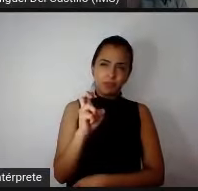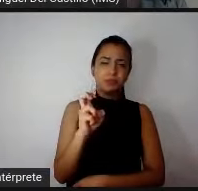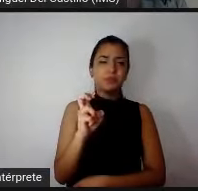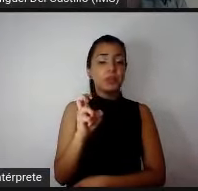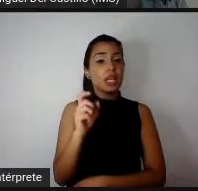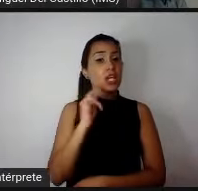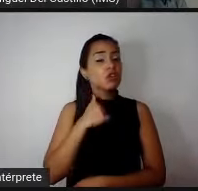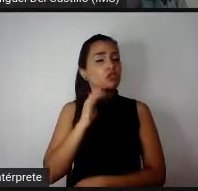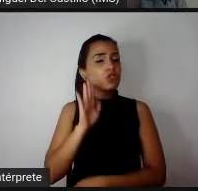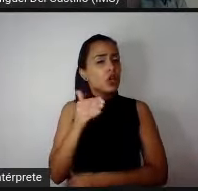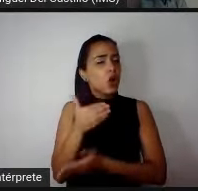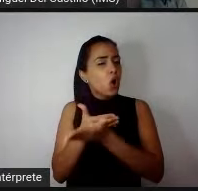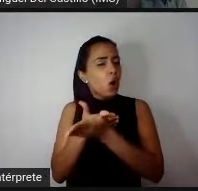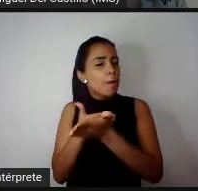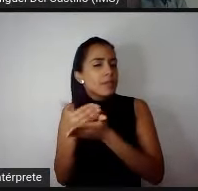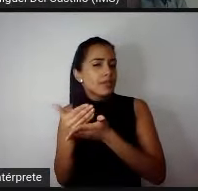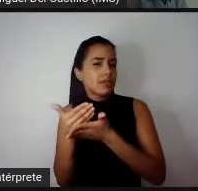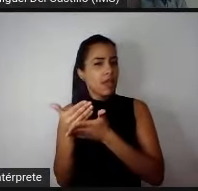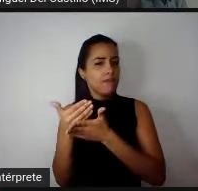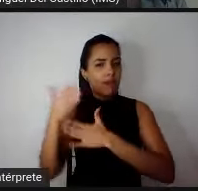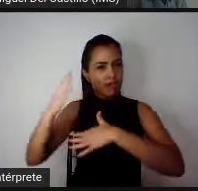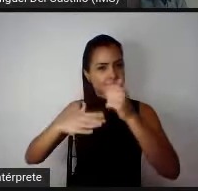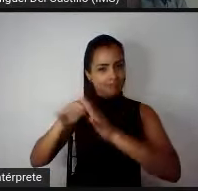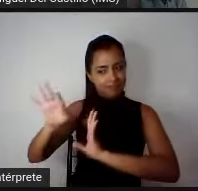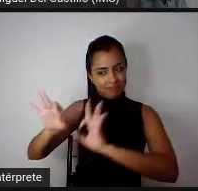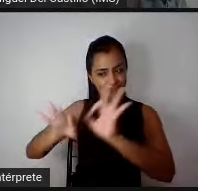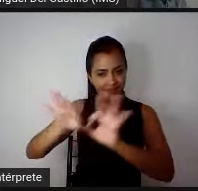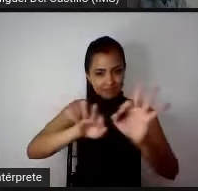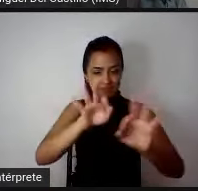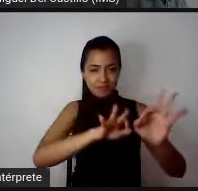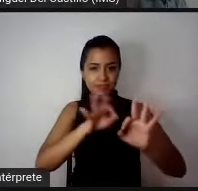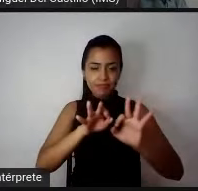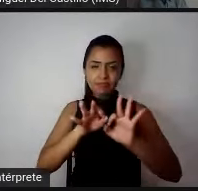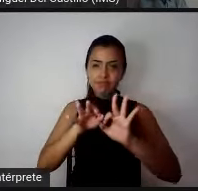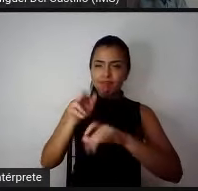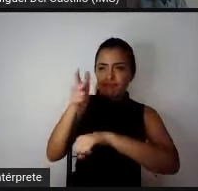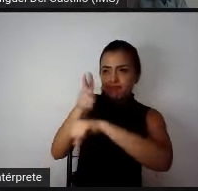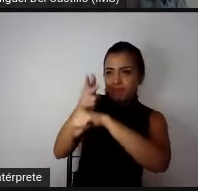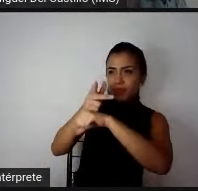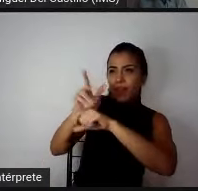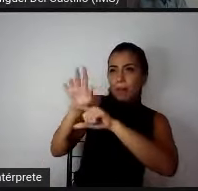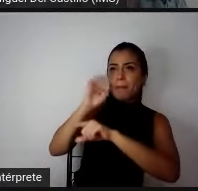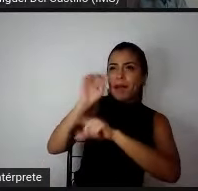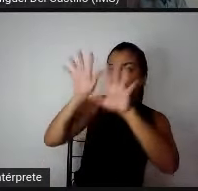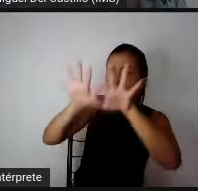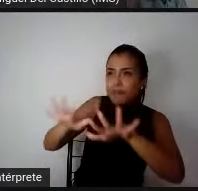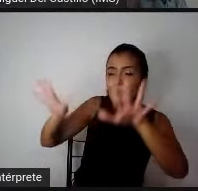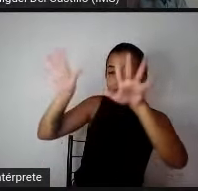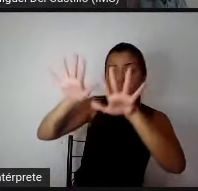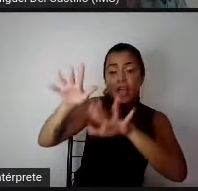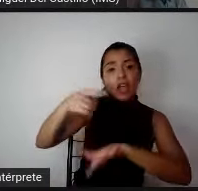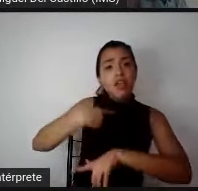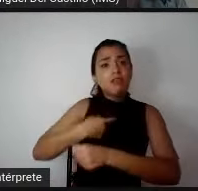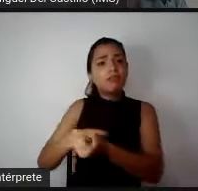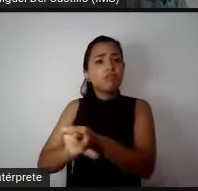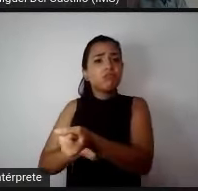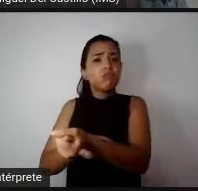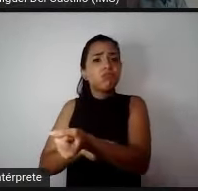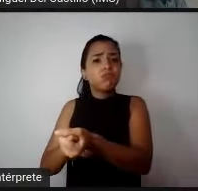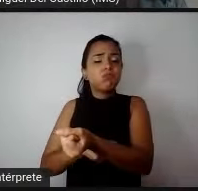Elaborava pequenos ensaios. E eu ficava frustrada quando a minha mãe não tinha tempo de